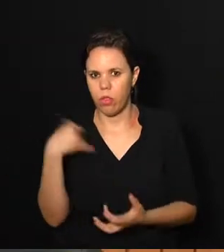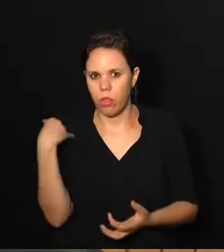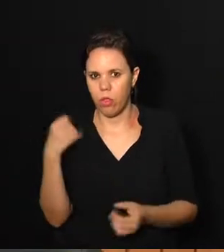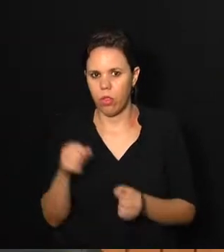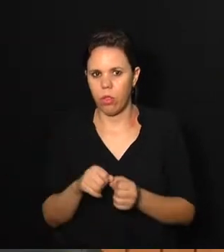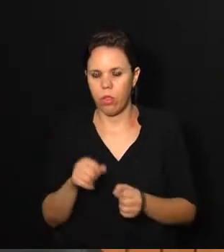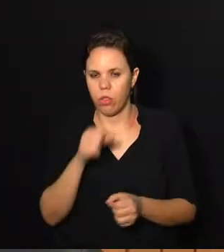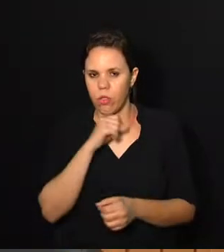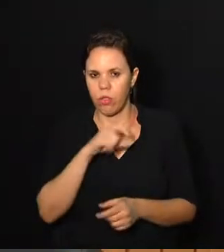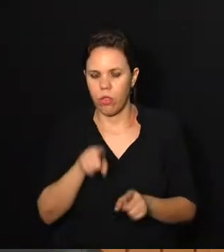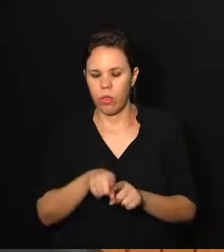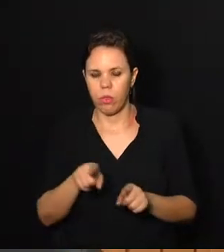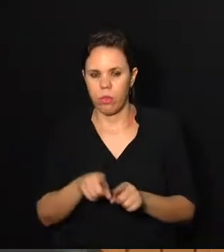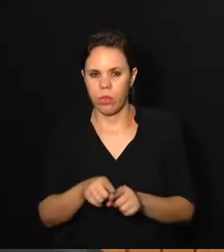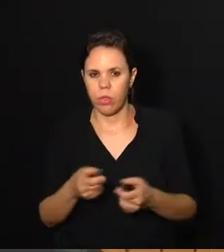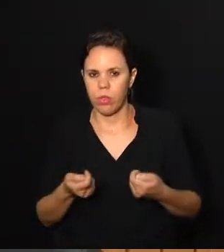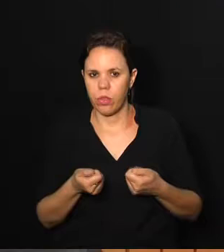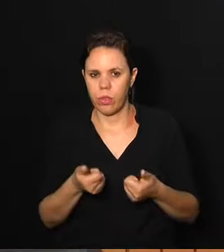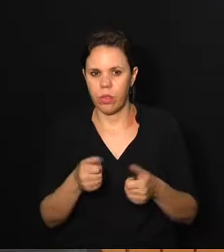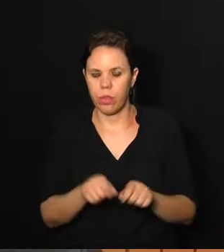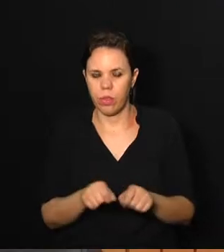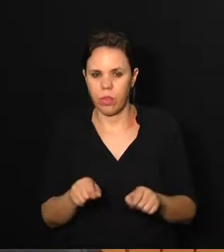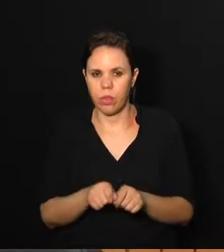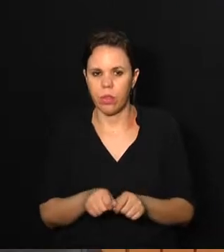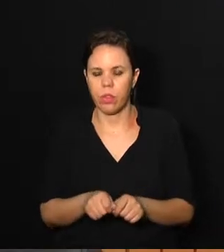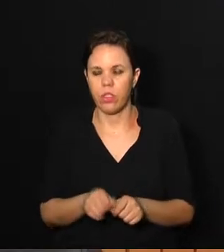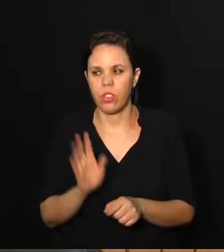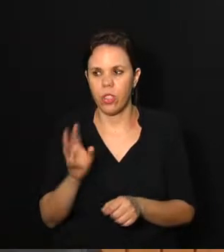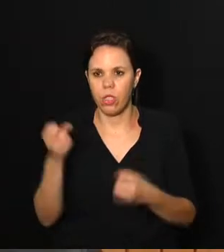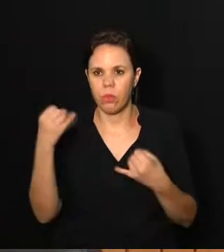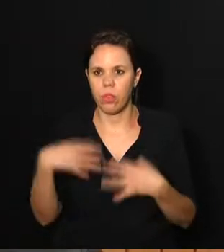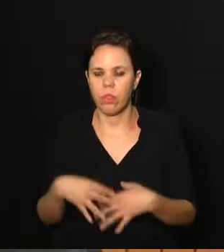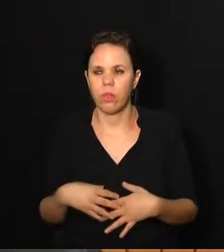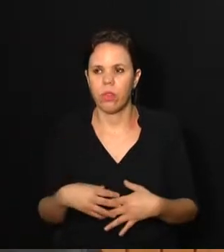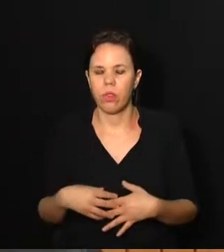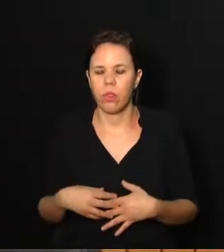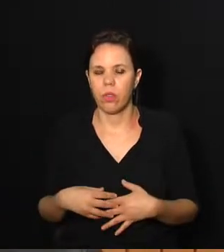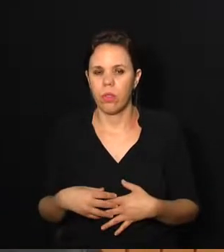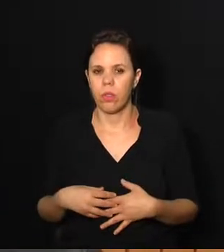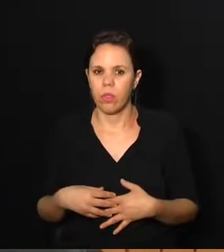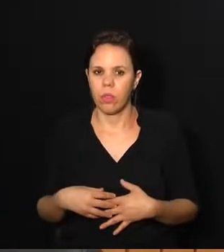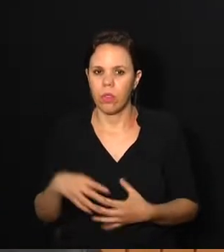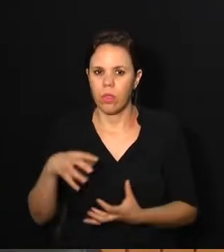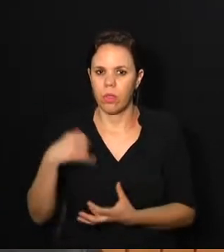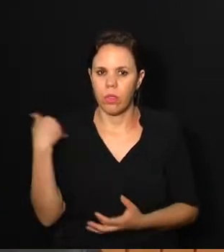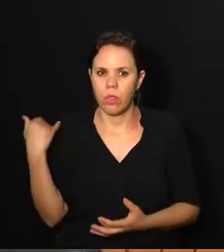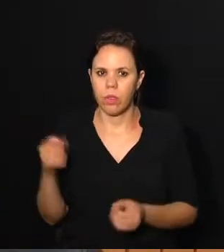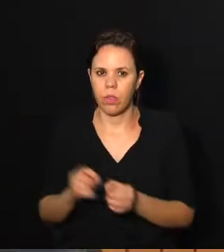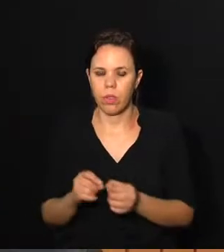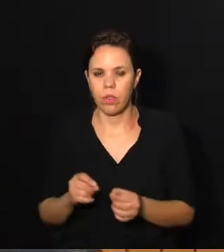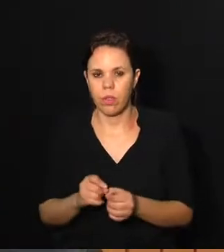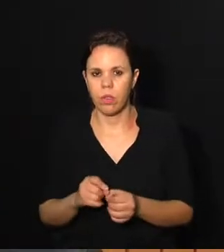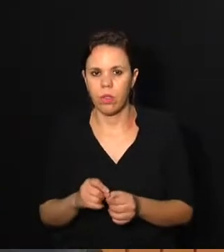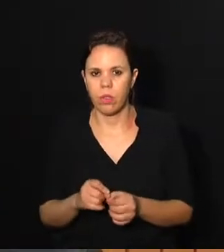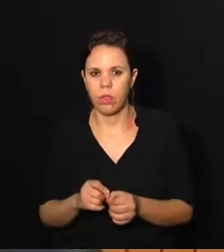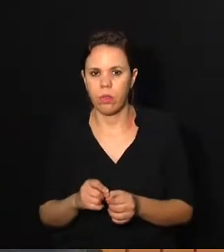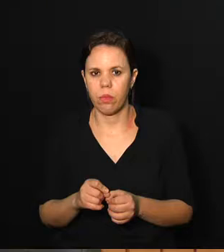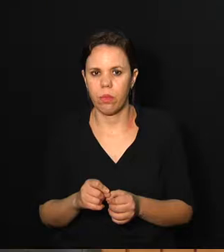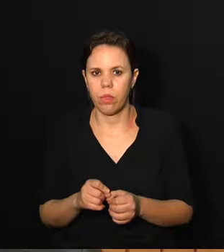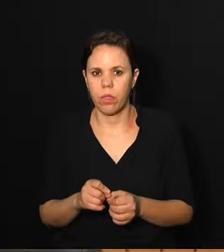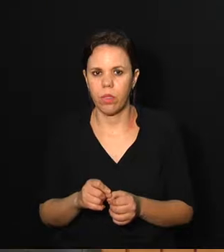a oferecer. Então, foi dito aqui já sobre a terceira idade, sobre o envelhecimento ativo. Esses idosos que são chefes de família